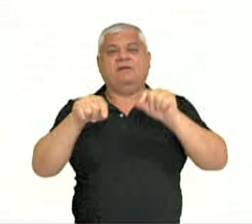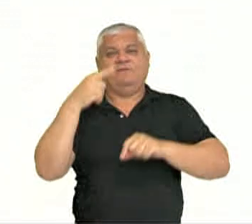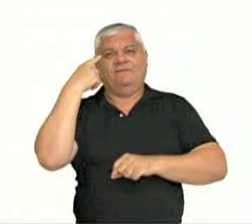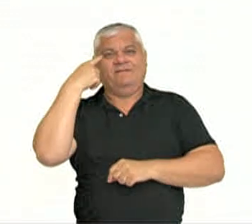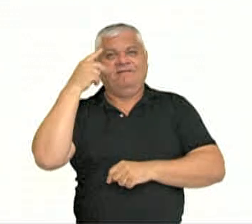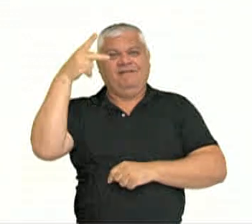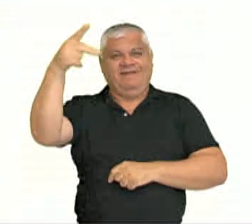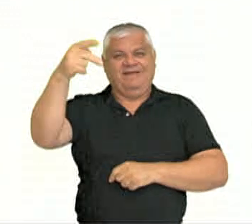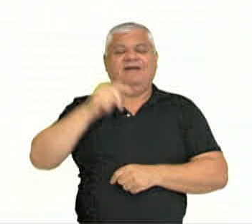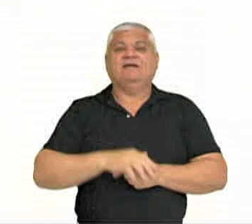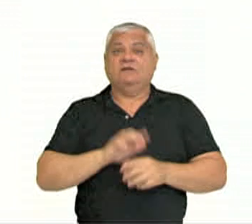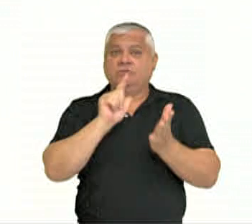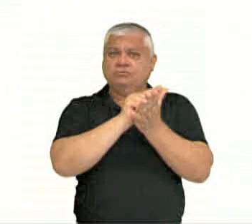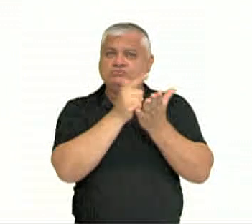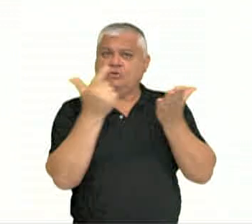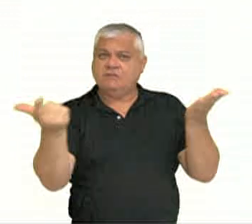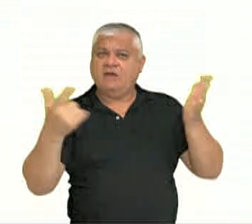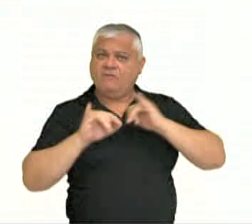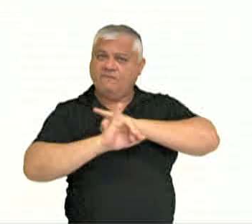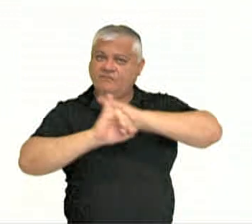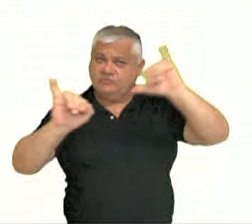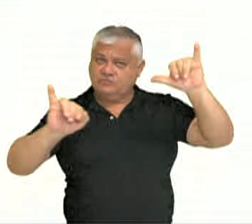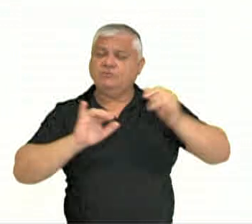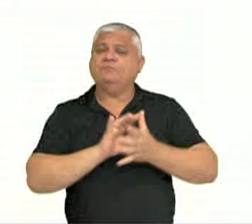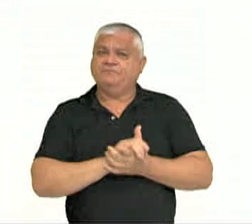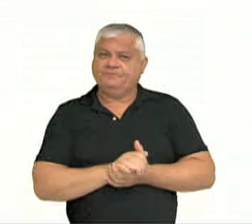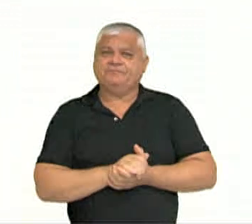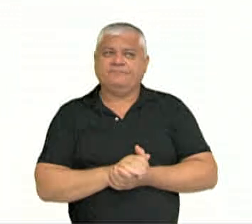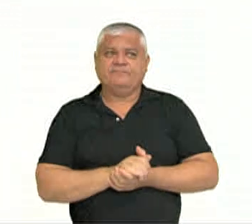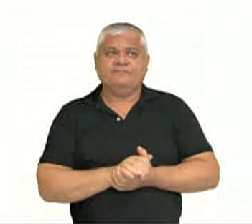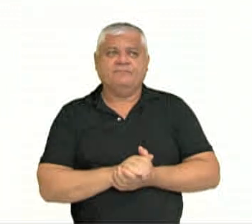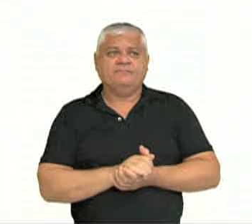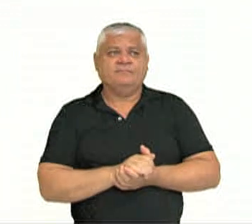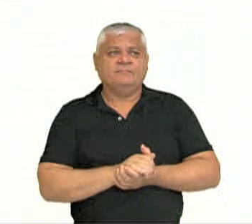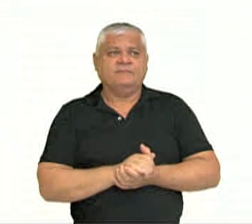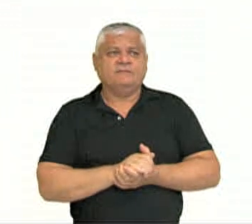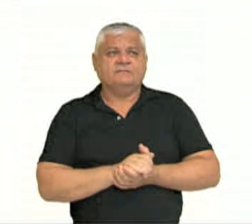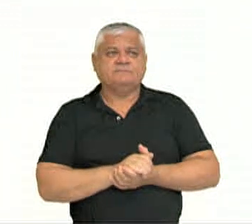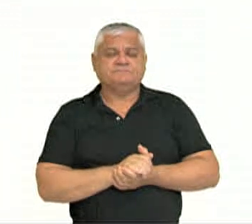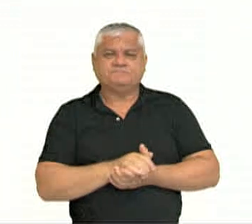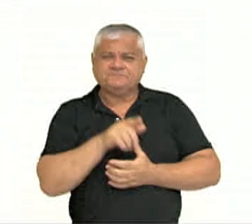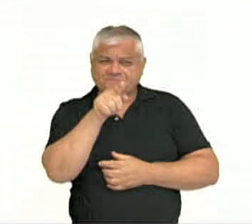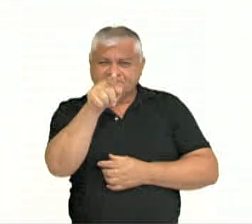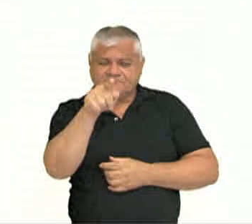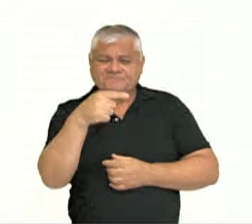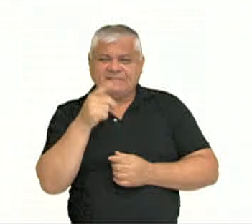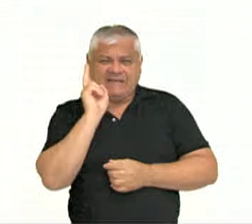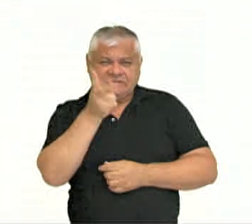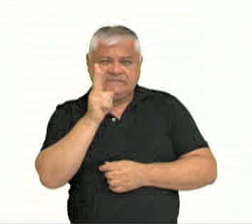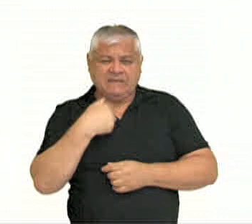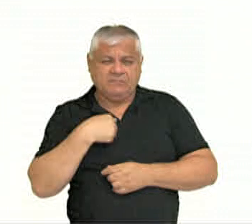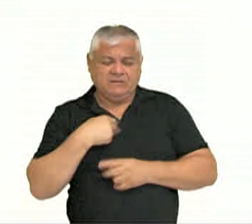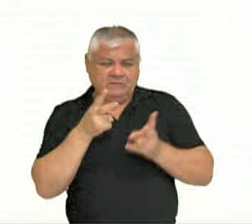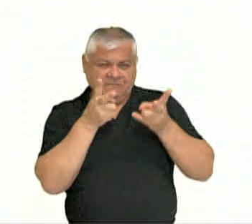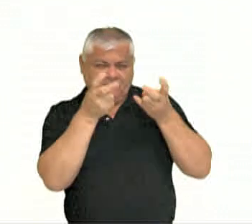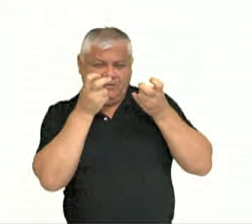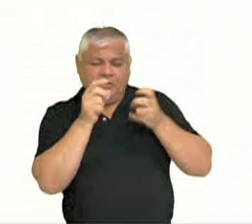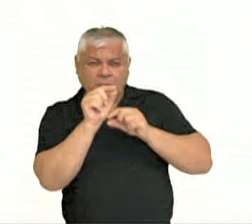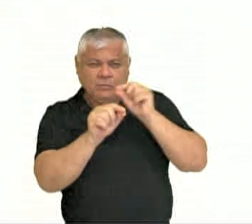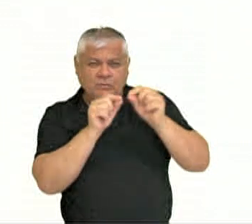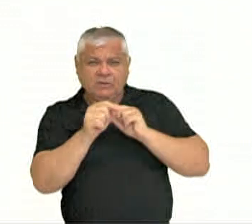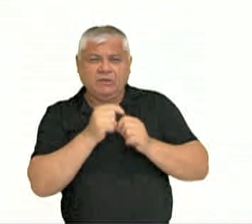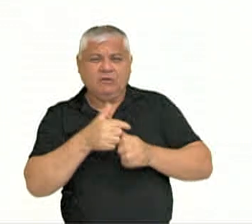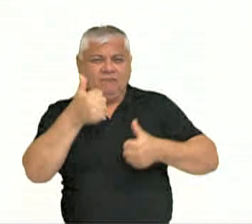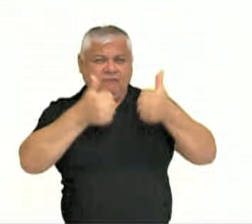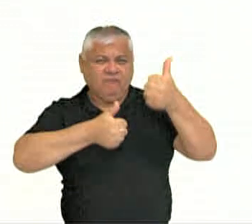Scott McIntyre, à BBC. Você costuma ouvir as pessoas dizerem que o